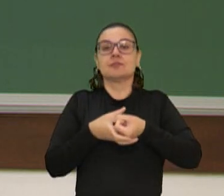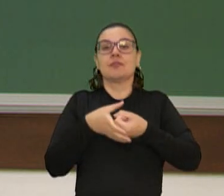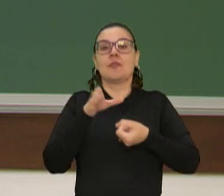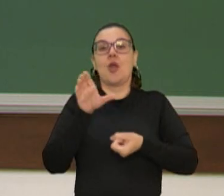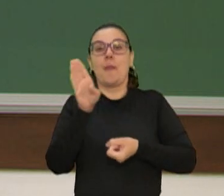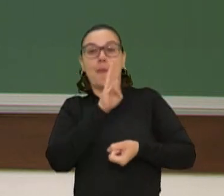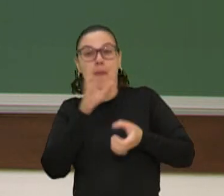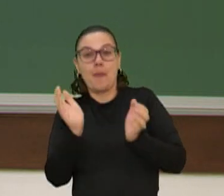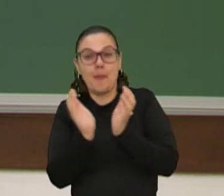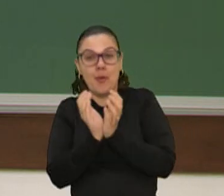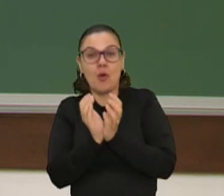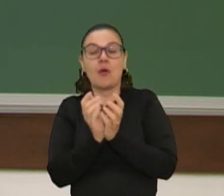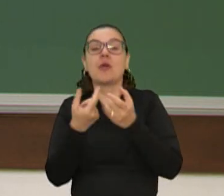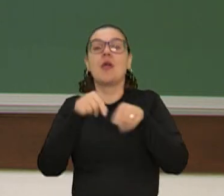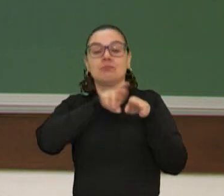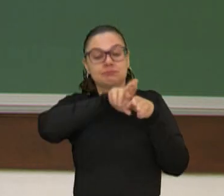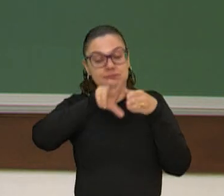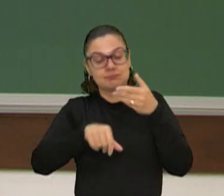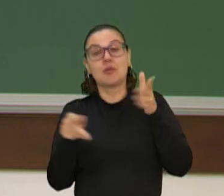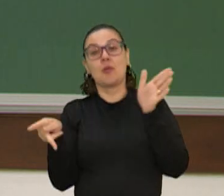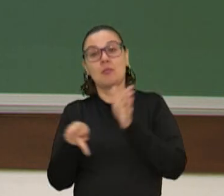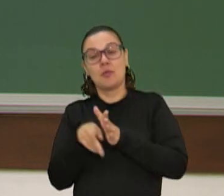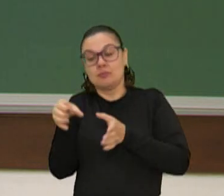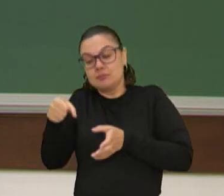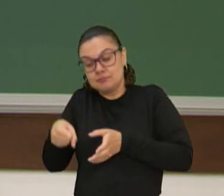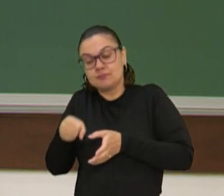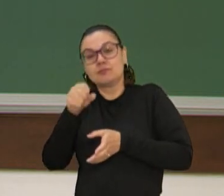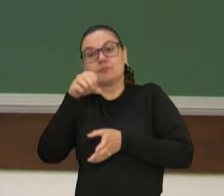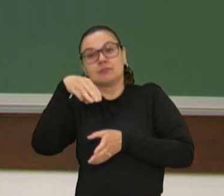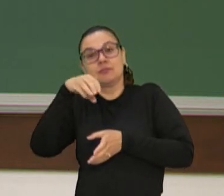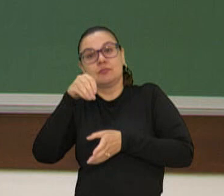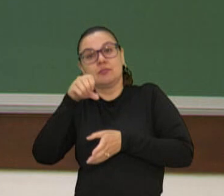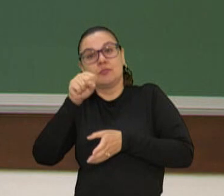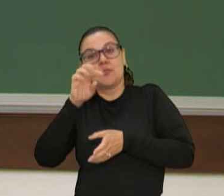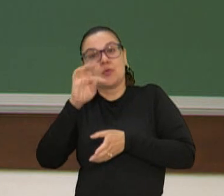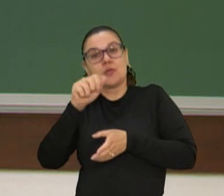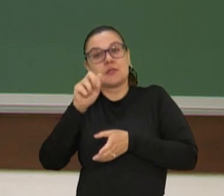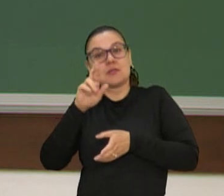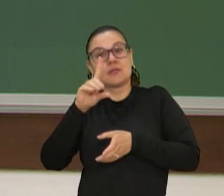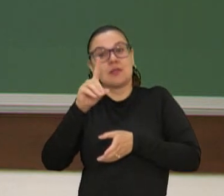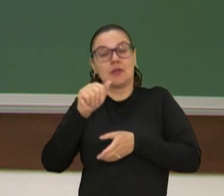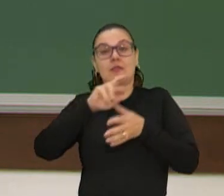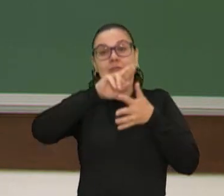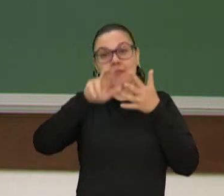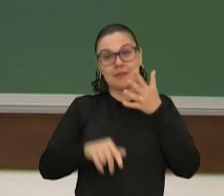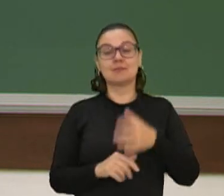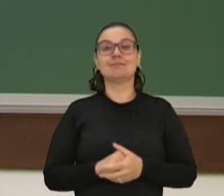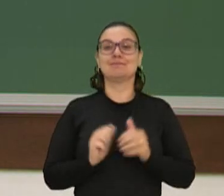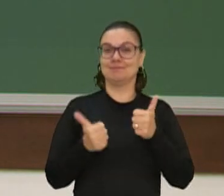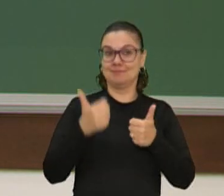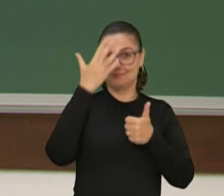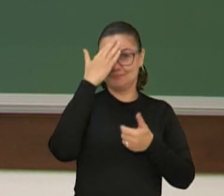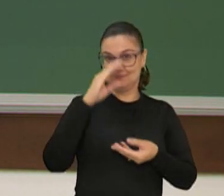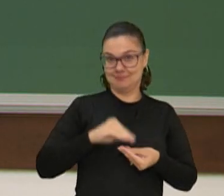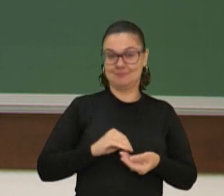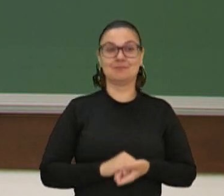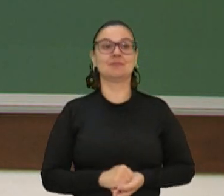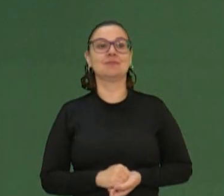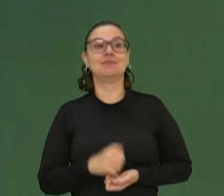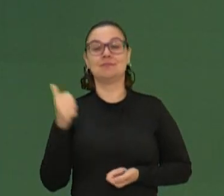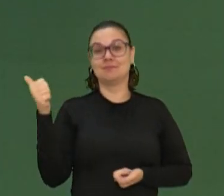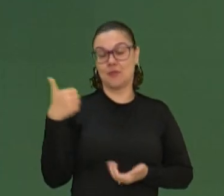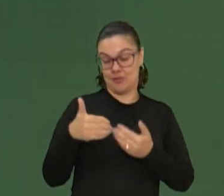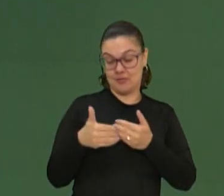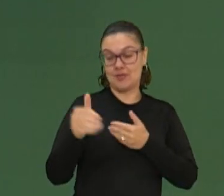todas variedades da mostarda. Raças. Entenderam? Seguindo em frente, exercício